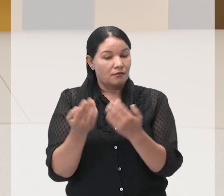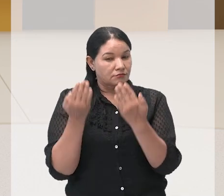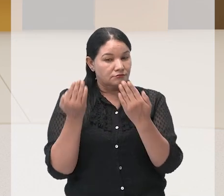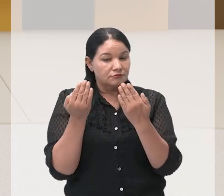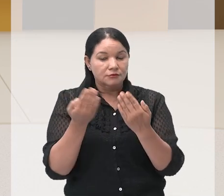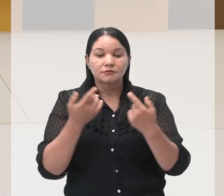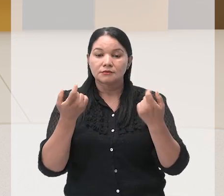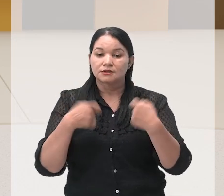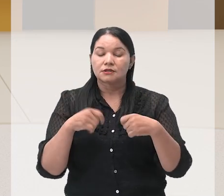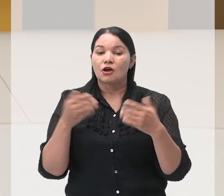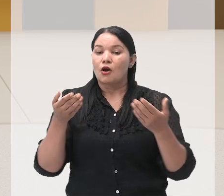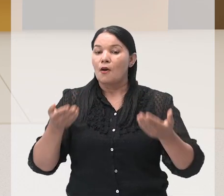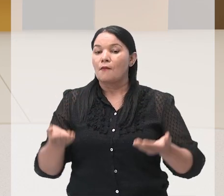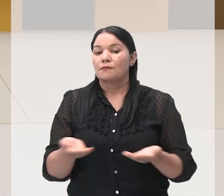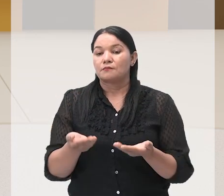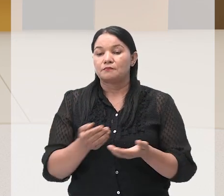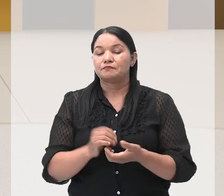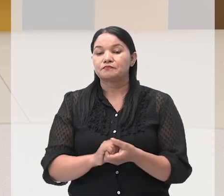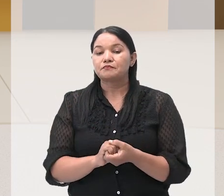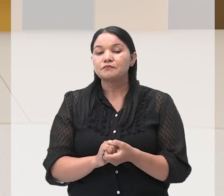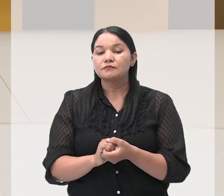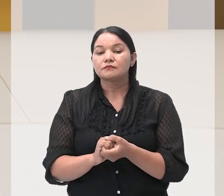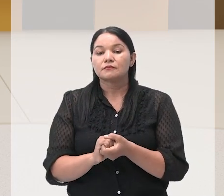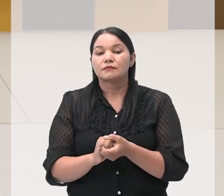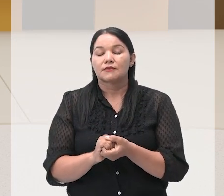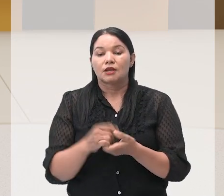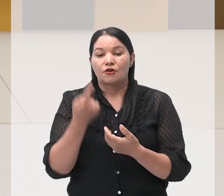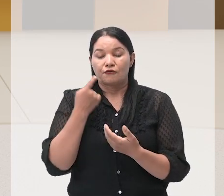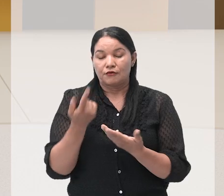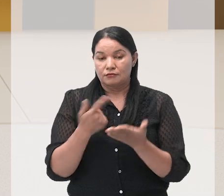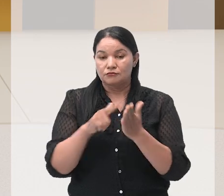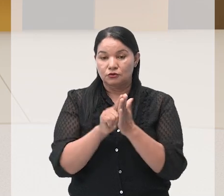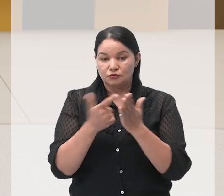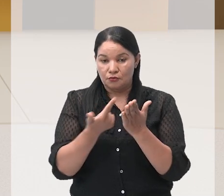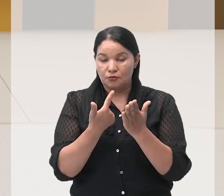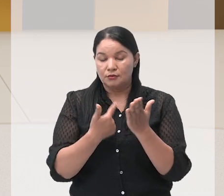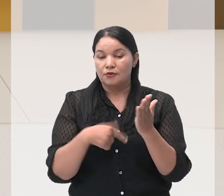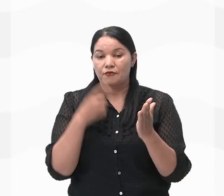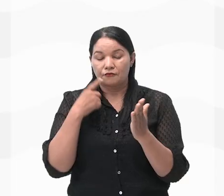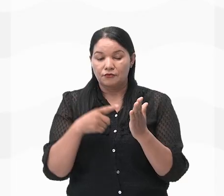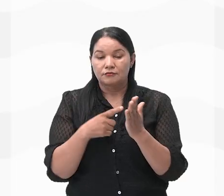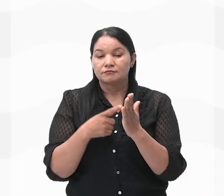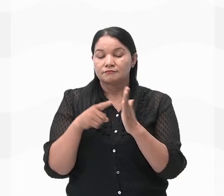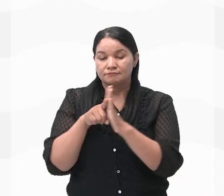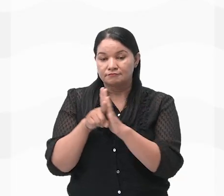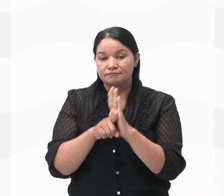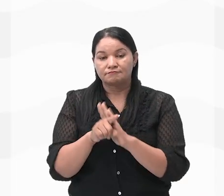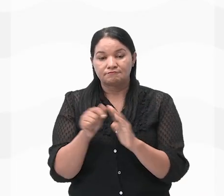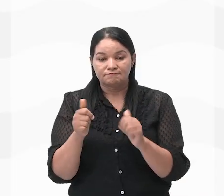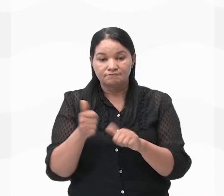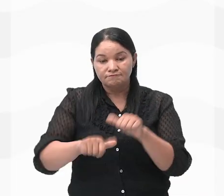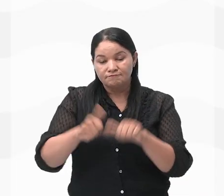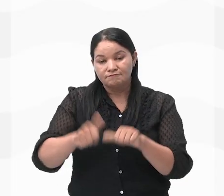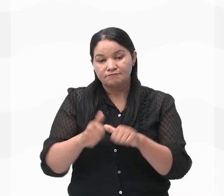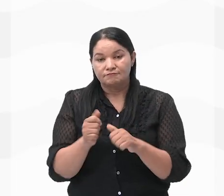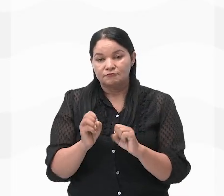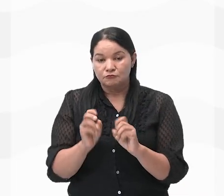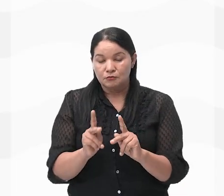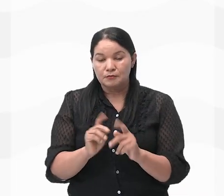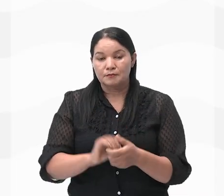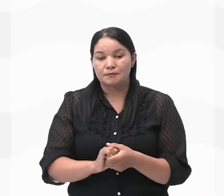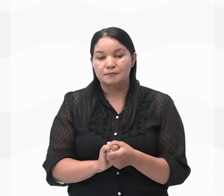para vocês uma manchete jornalística para a gente analisar. Vamos lá. Vejam